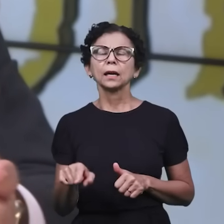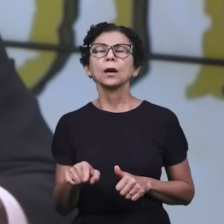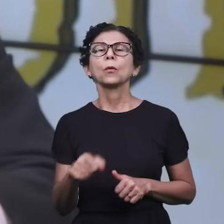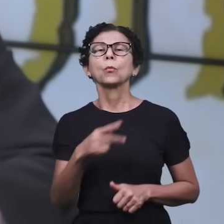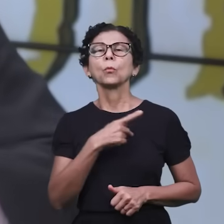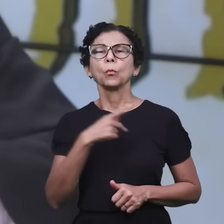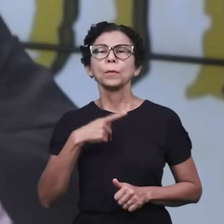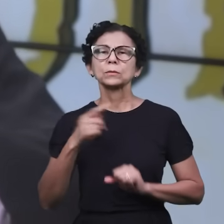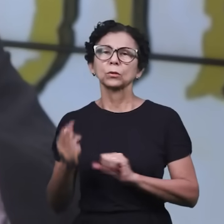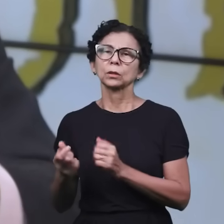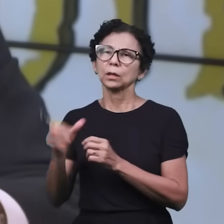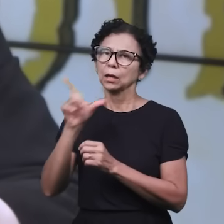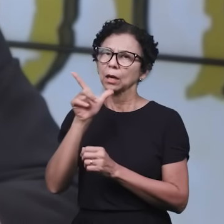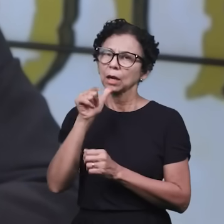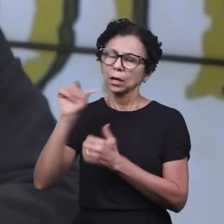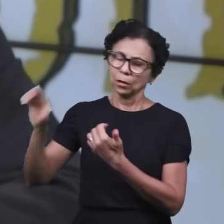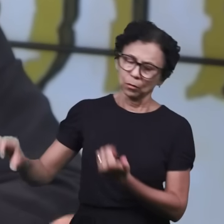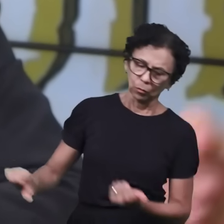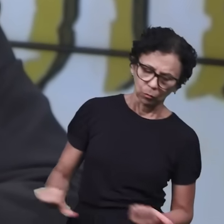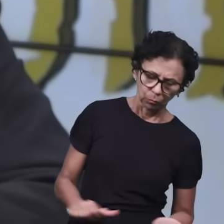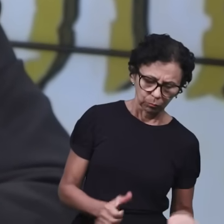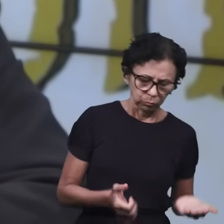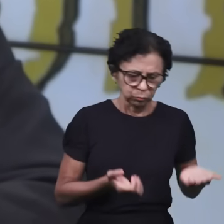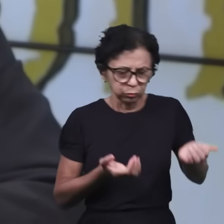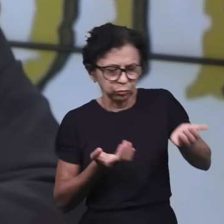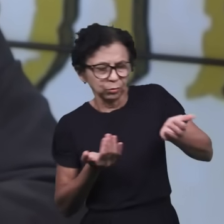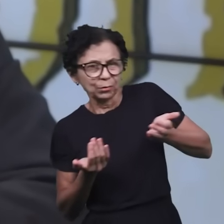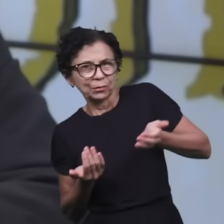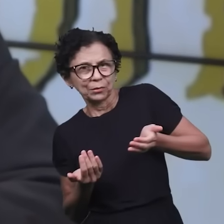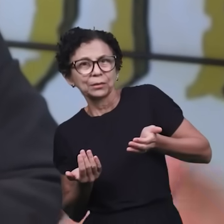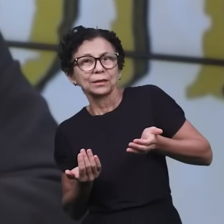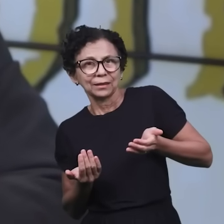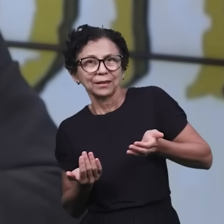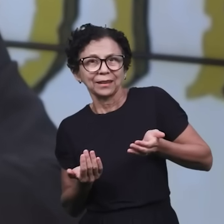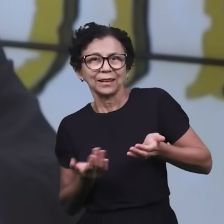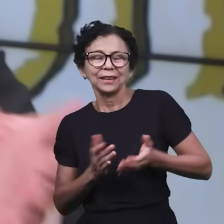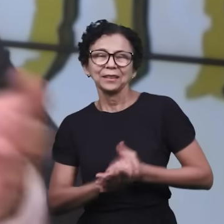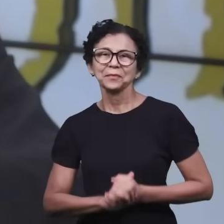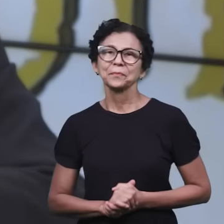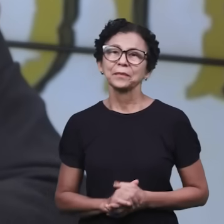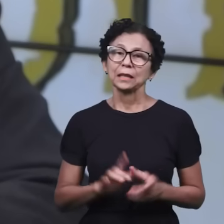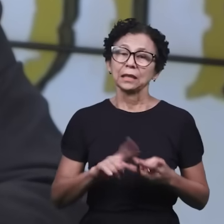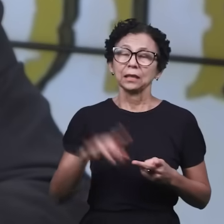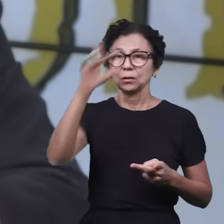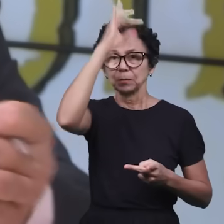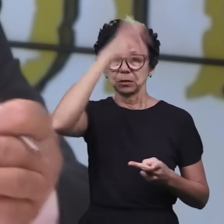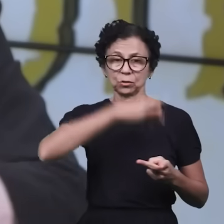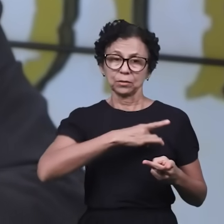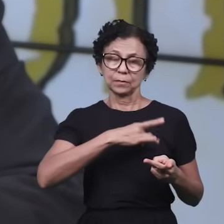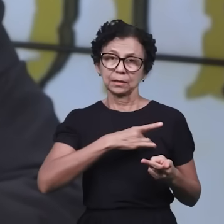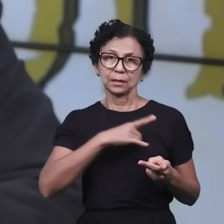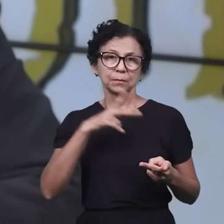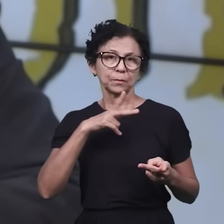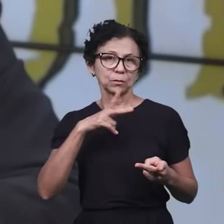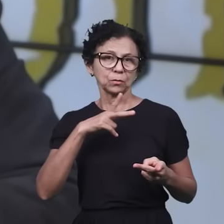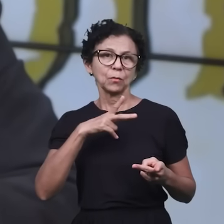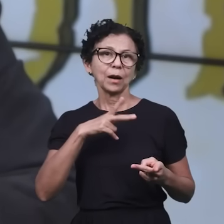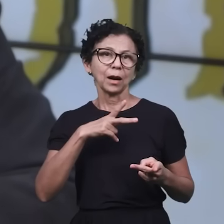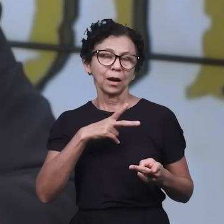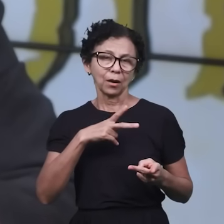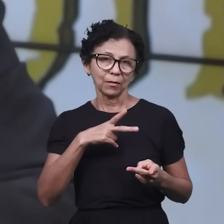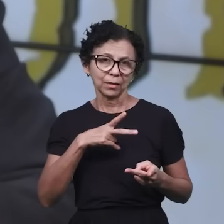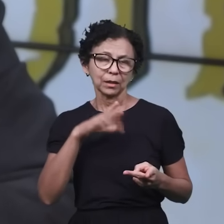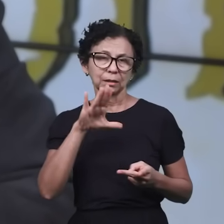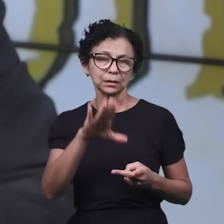sua vida e está dando um testemunho, né? Então isso é muito importante as pessoas entenderem essa diferença